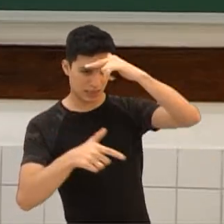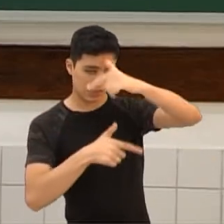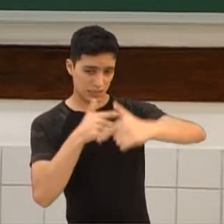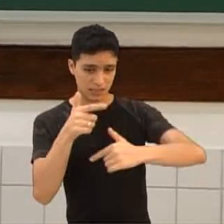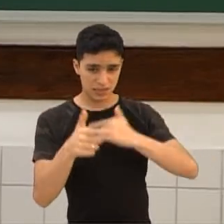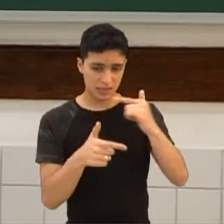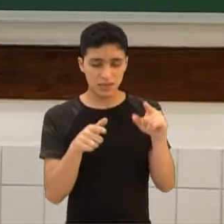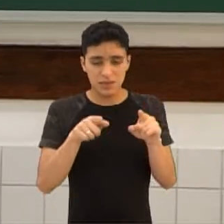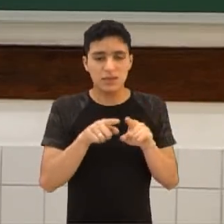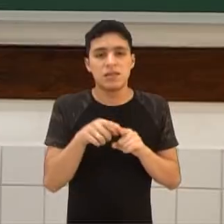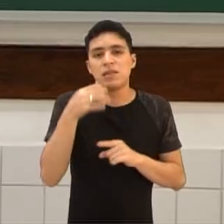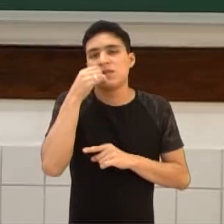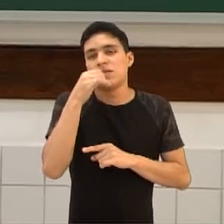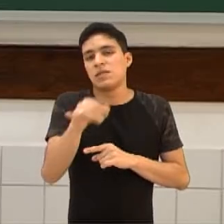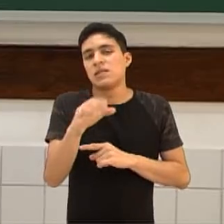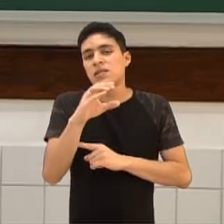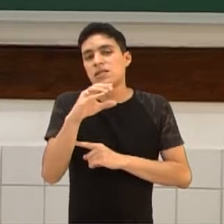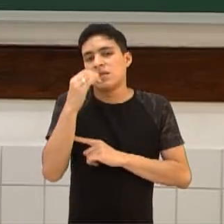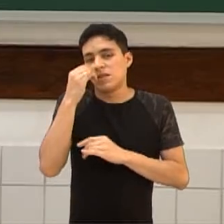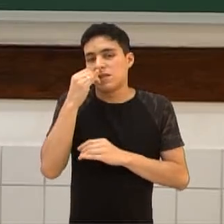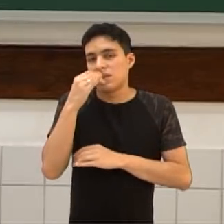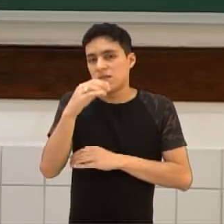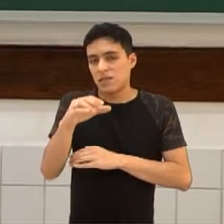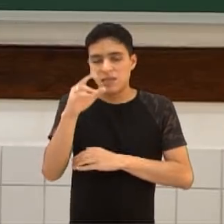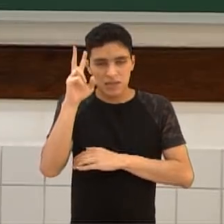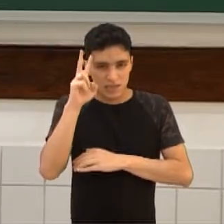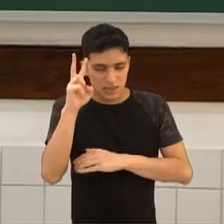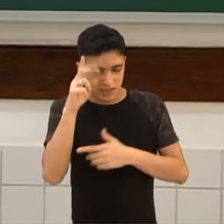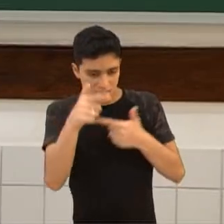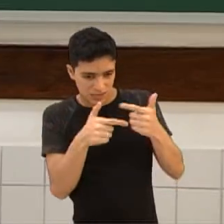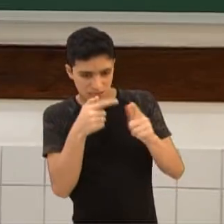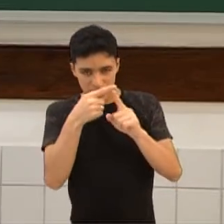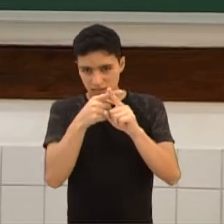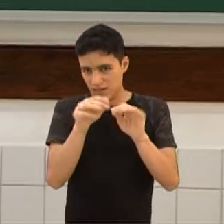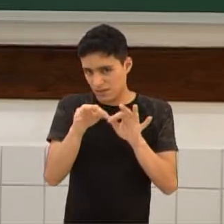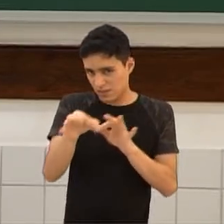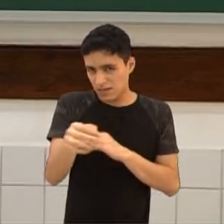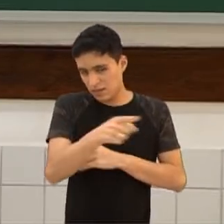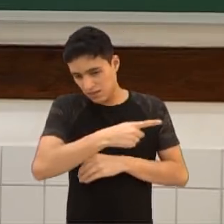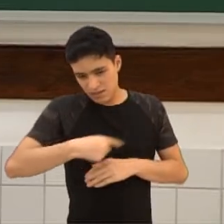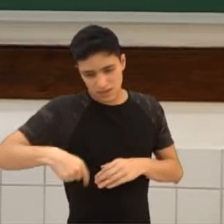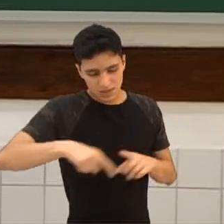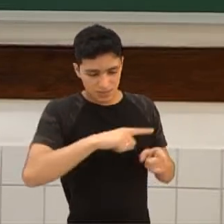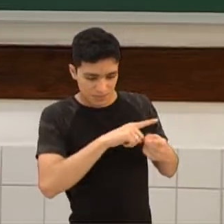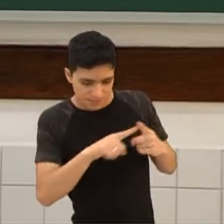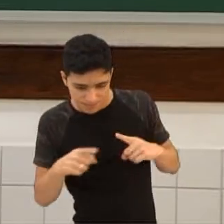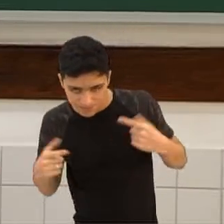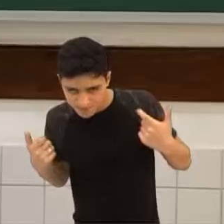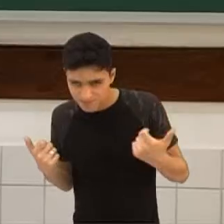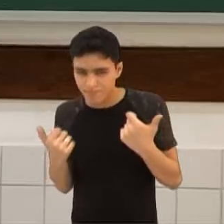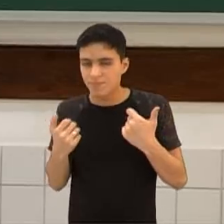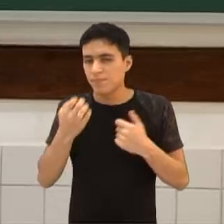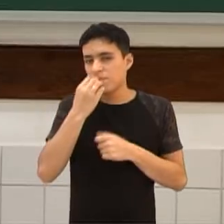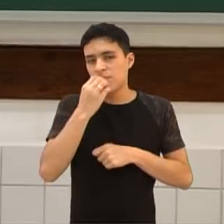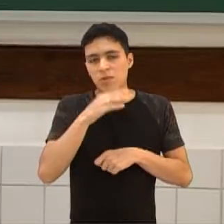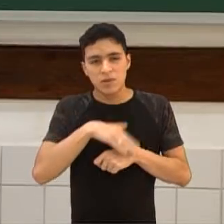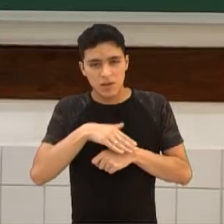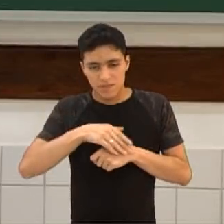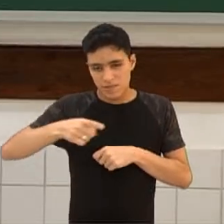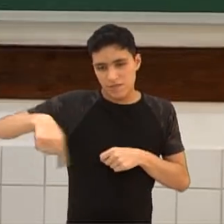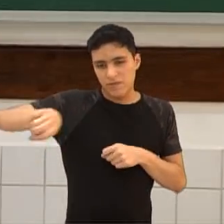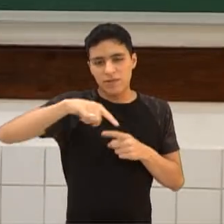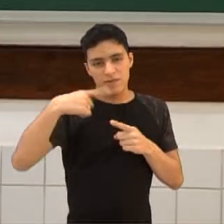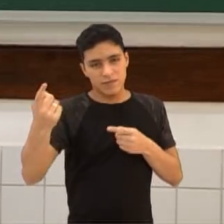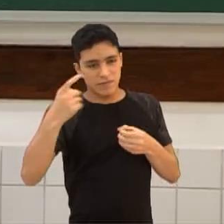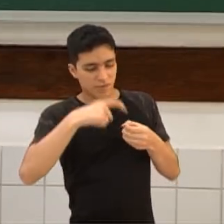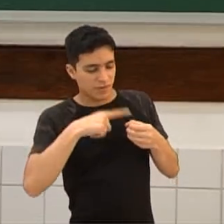variação de energia cinética e lembre-se que trabalho é força vezes distância. Faça uma combinação entre eles. Eu vou dar um bom tempo para vocês e daqui a pouco a